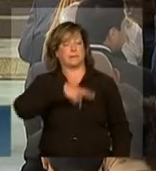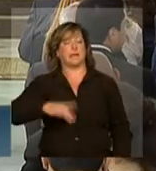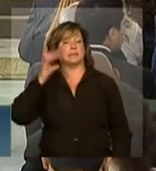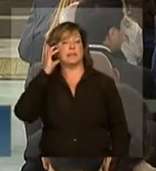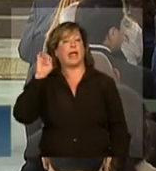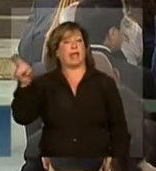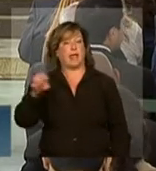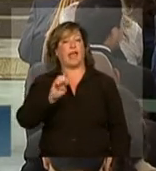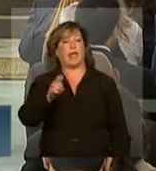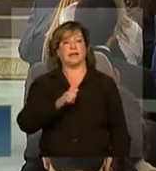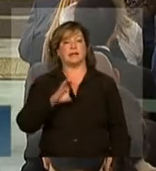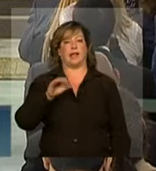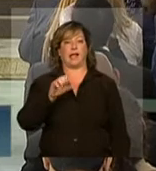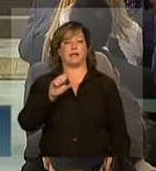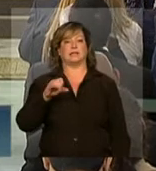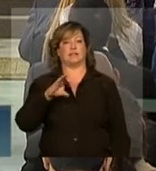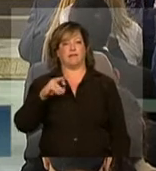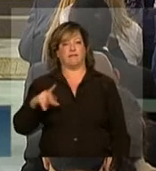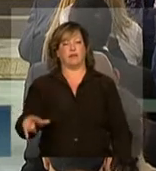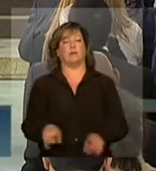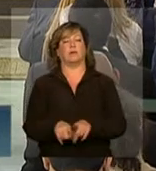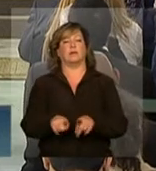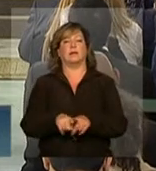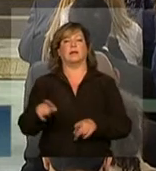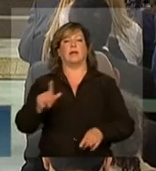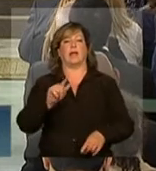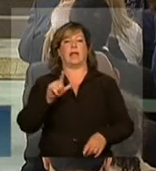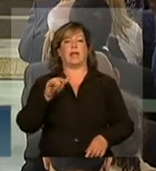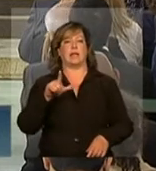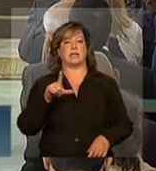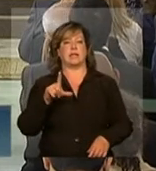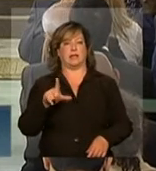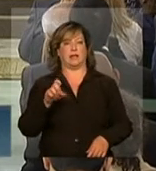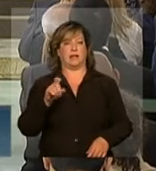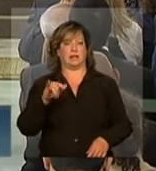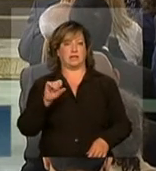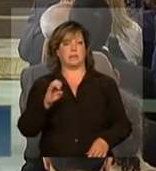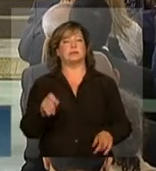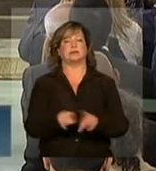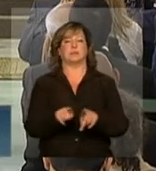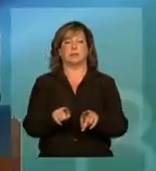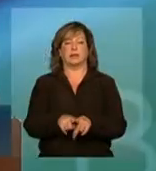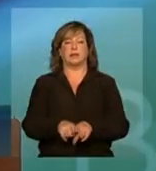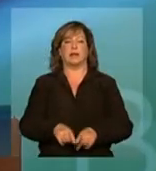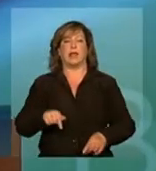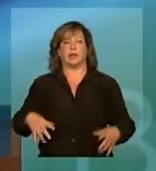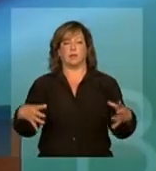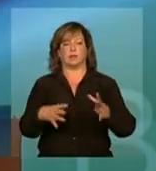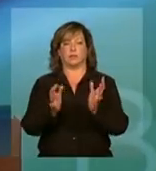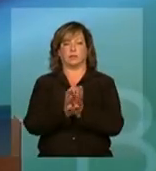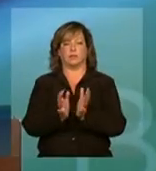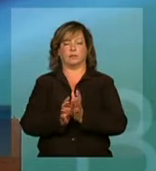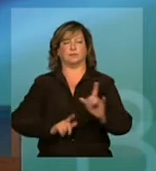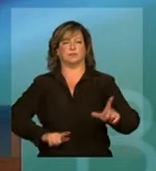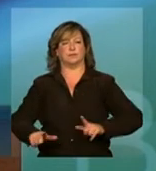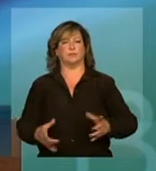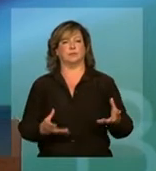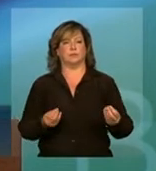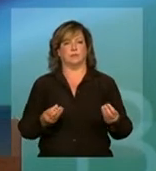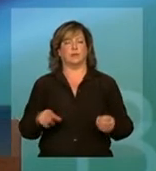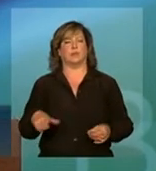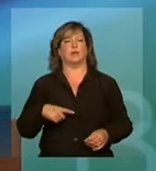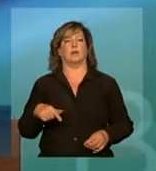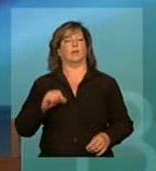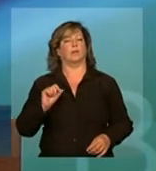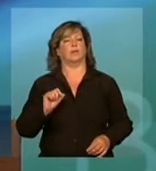governo, e a ministra Gleisi também. Essa trincheira, onde também já atuaram grandes figuras da República, apesar de seu caráter